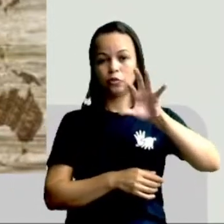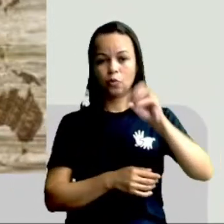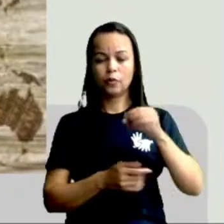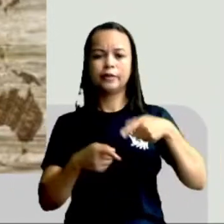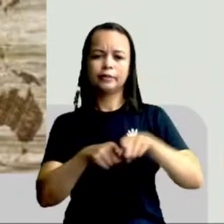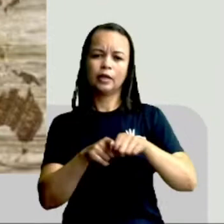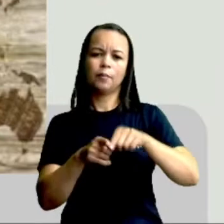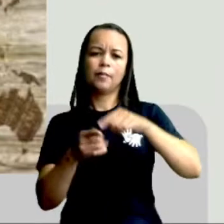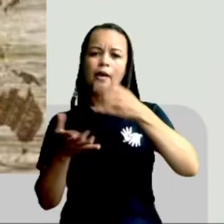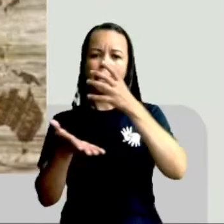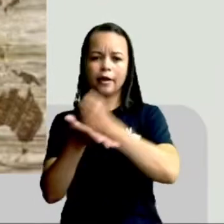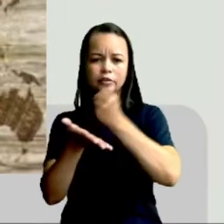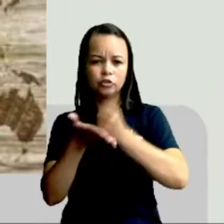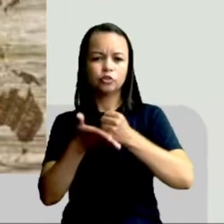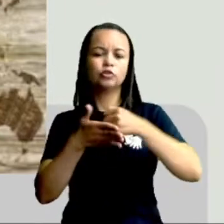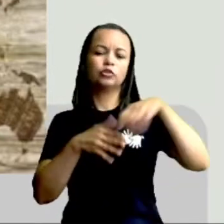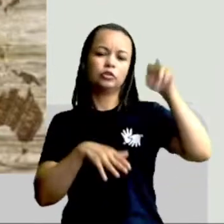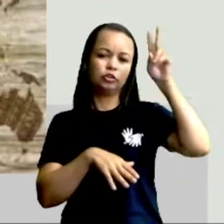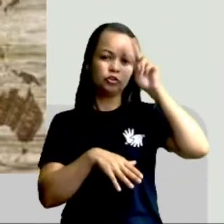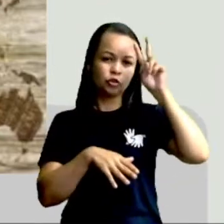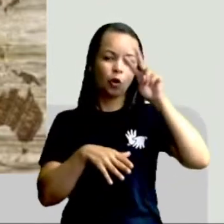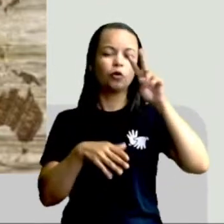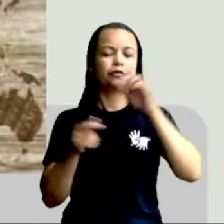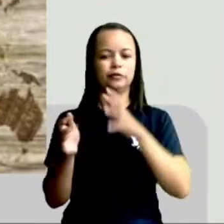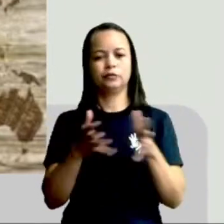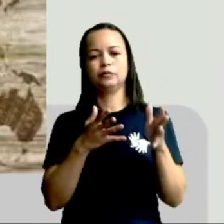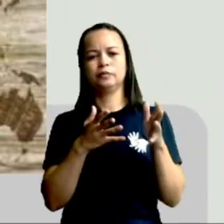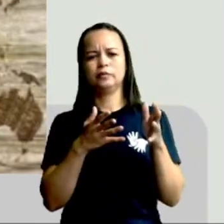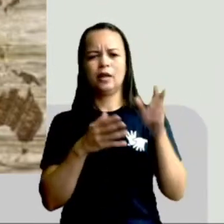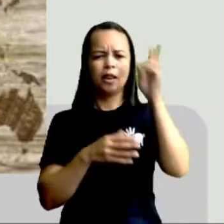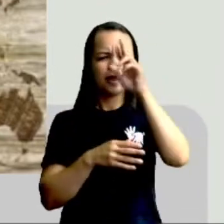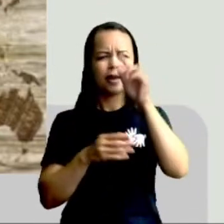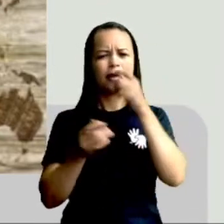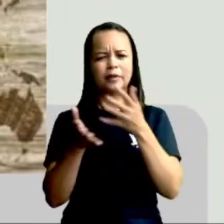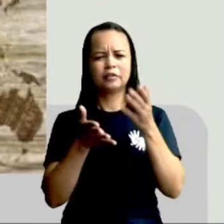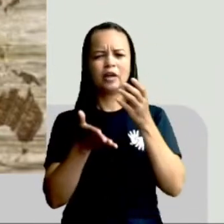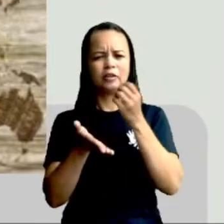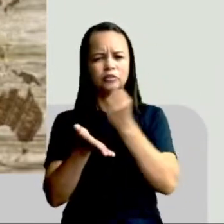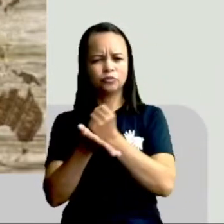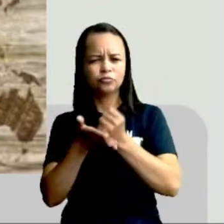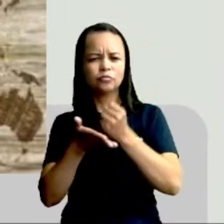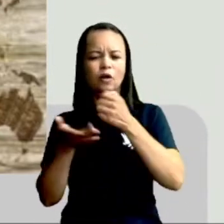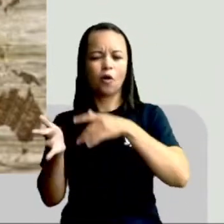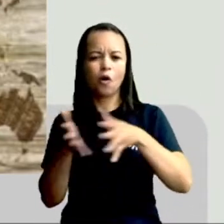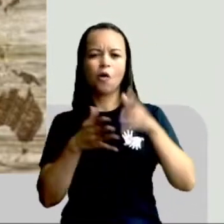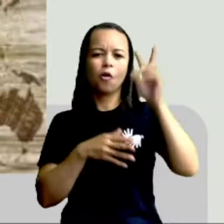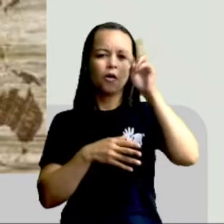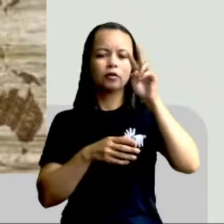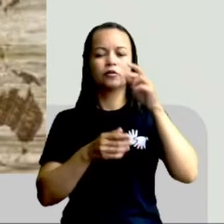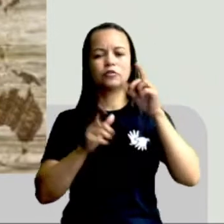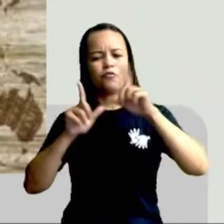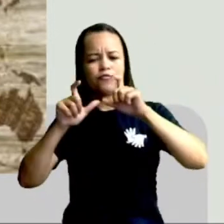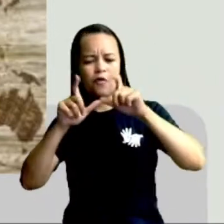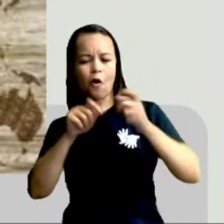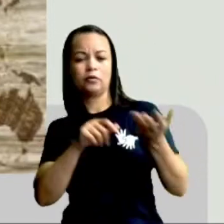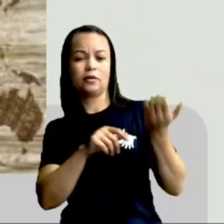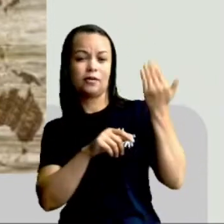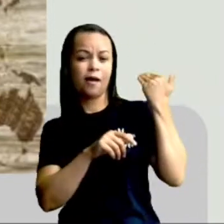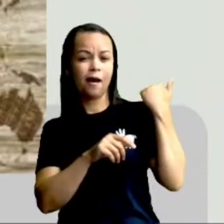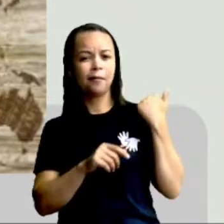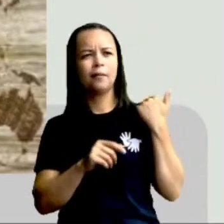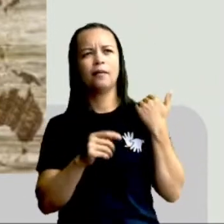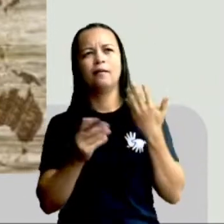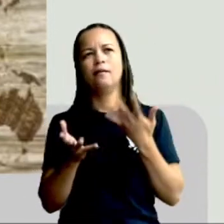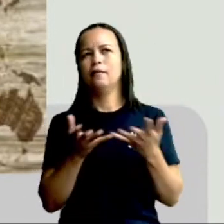Lembra que a gente já falou sobre registros históricos em nossas aulas? O que são registros históricos? São fotos de antigamente,